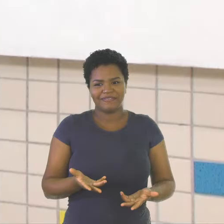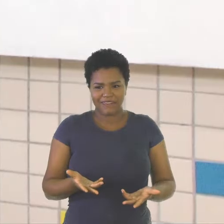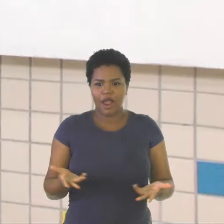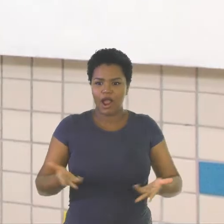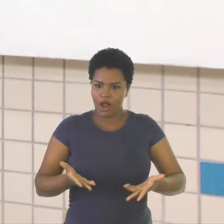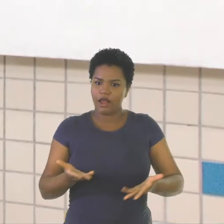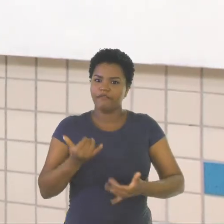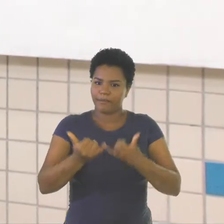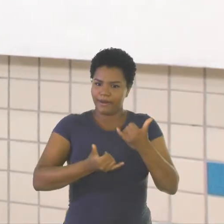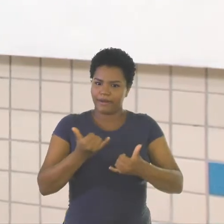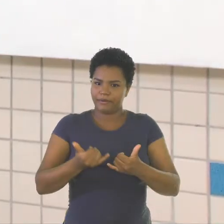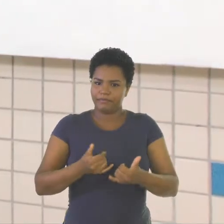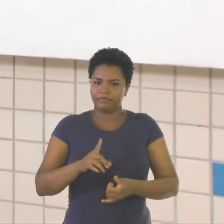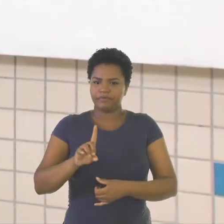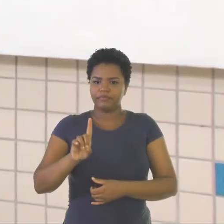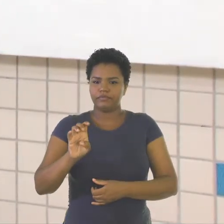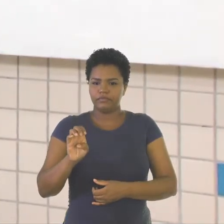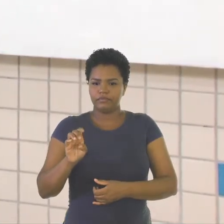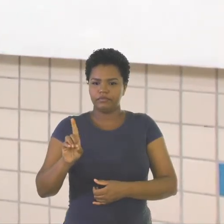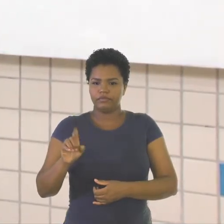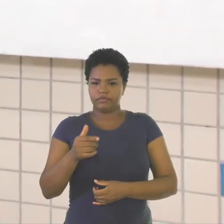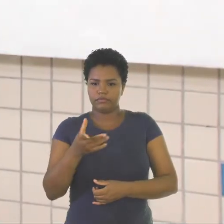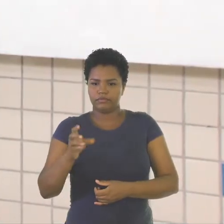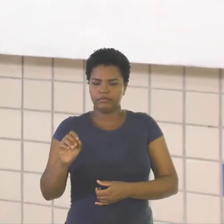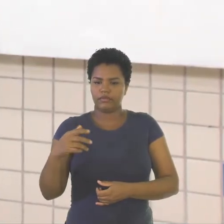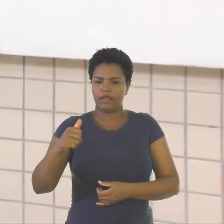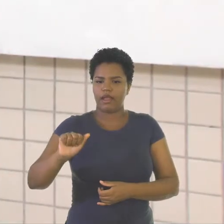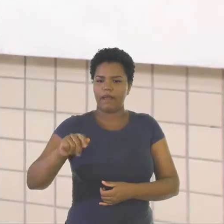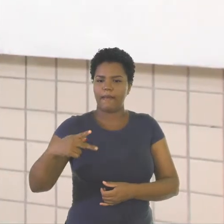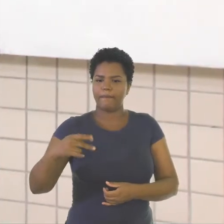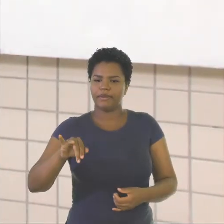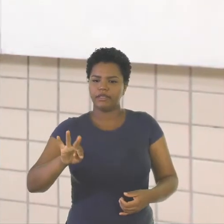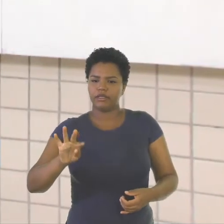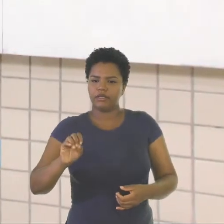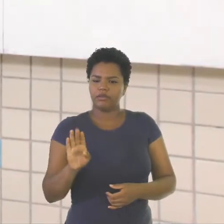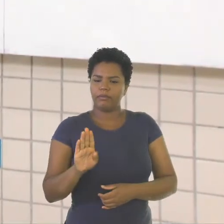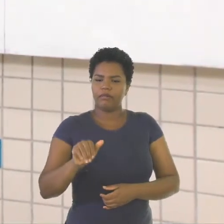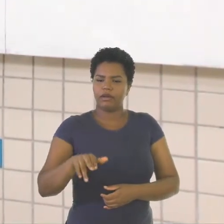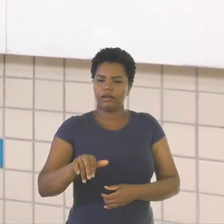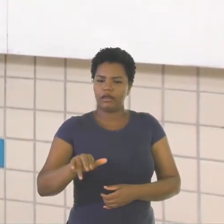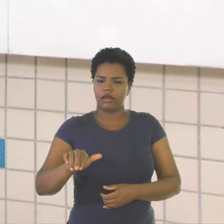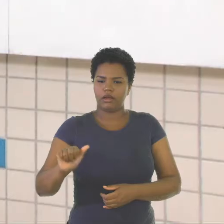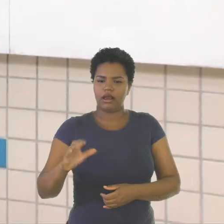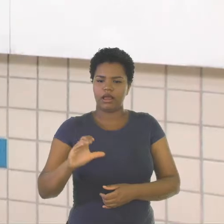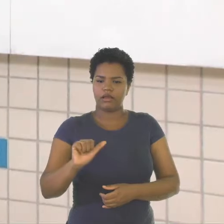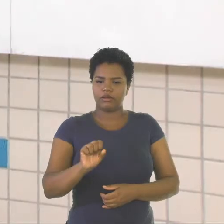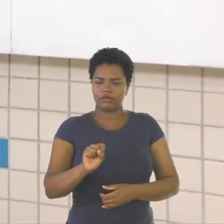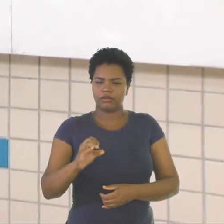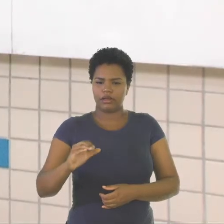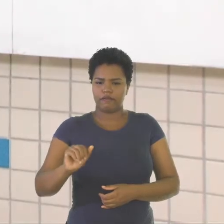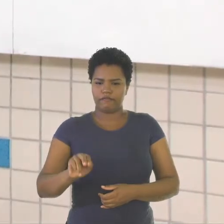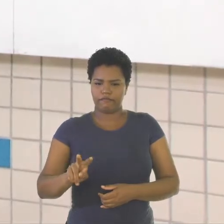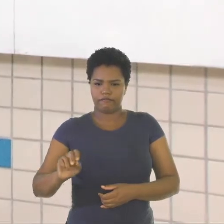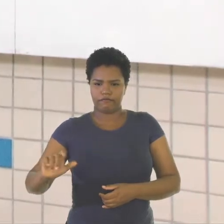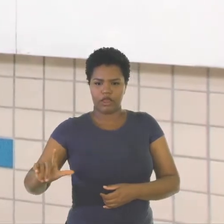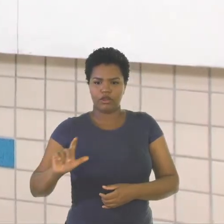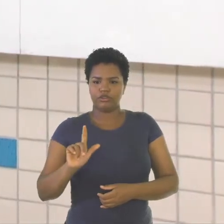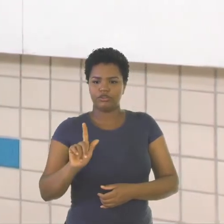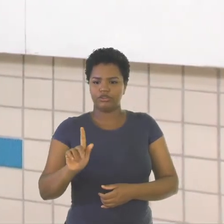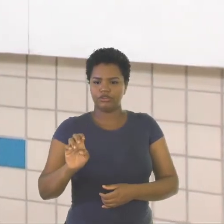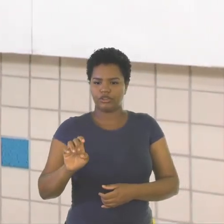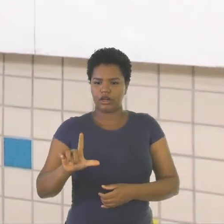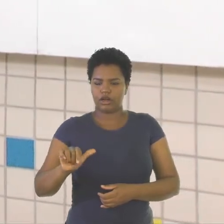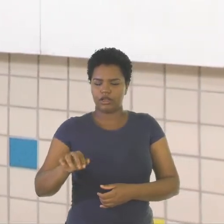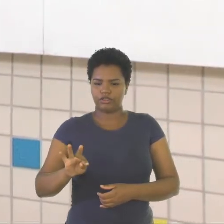agora. Tem aqui, ó, dedão, apito, banana, cascavel e gelatina. Como que nós vamos brincar? Você ainda